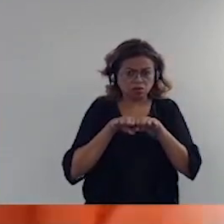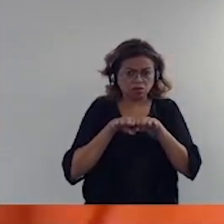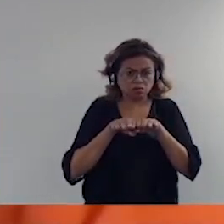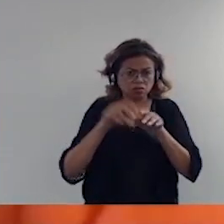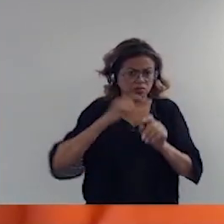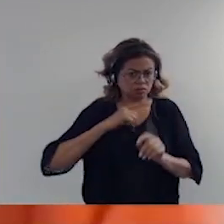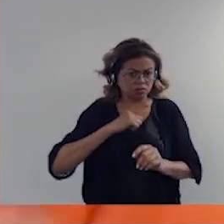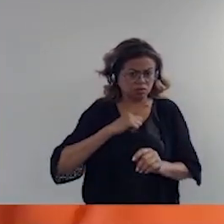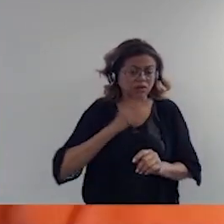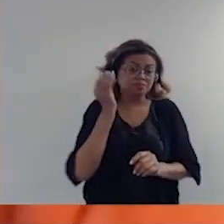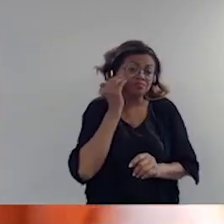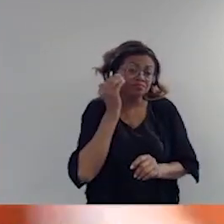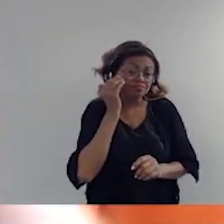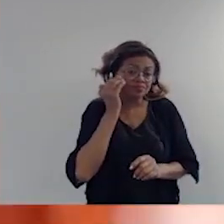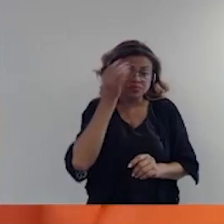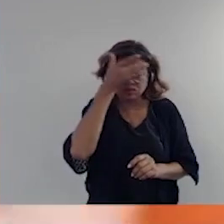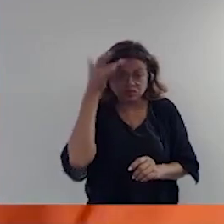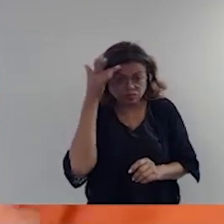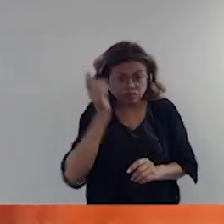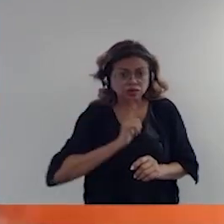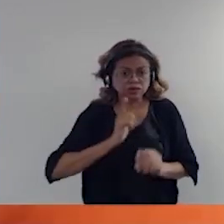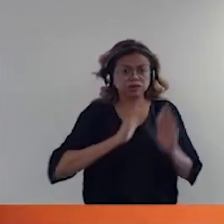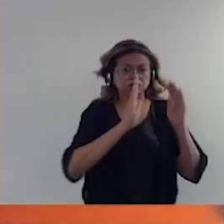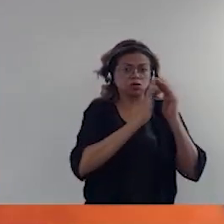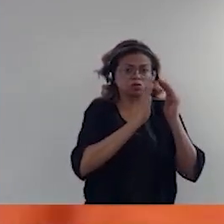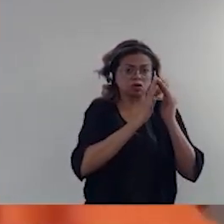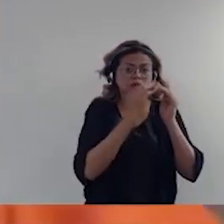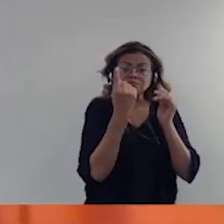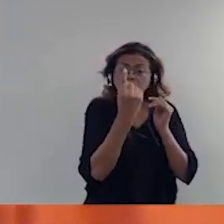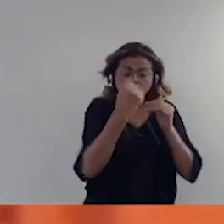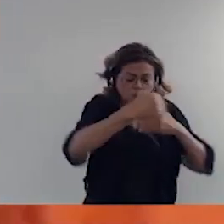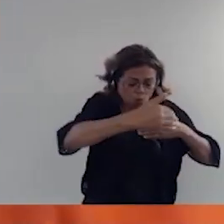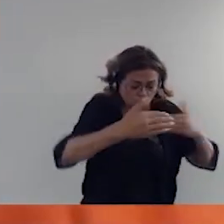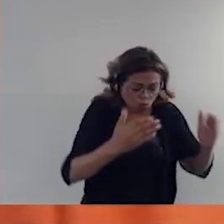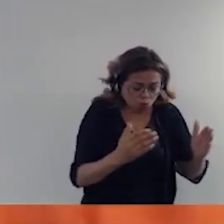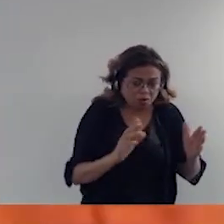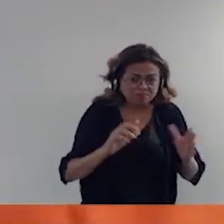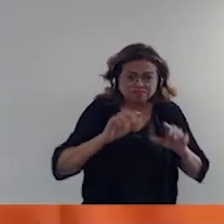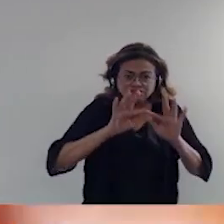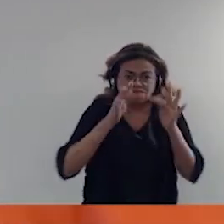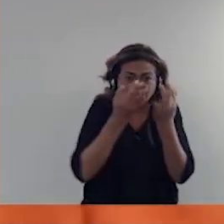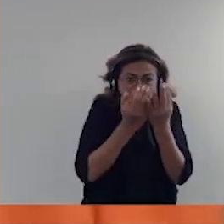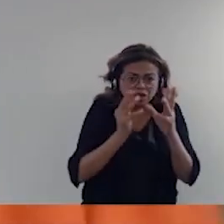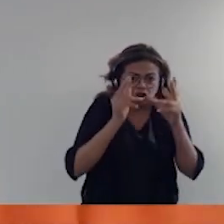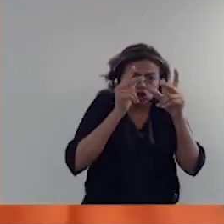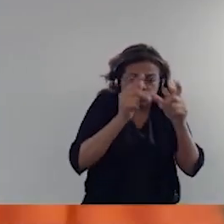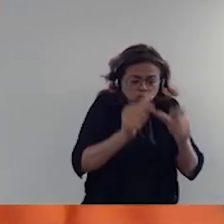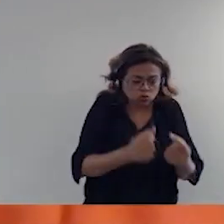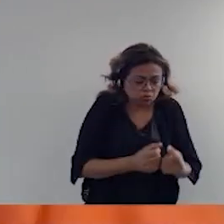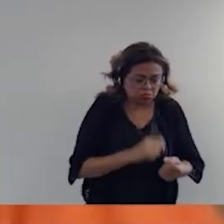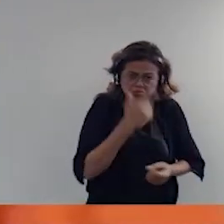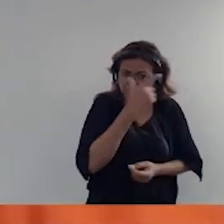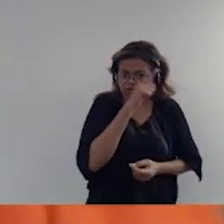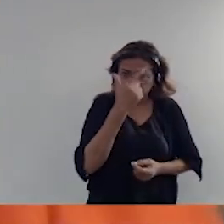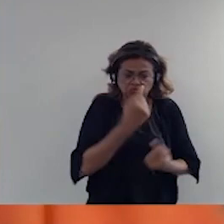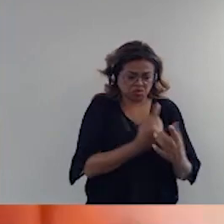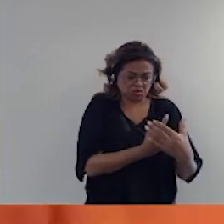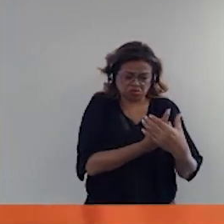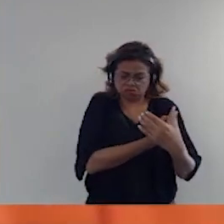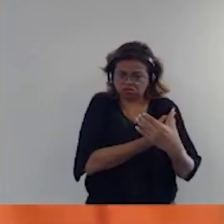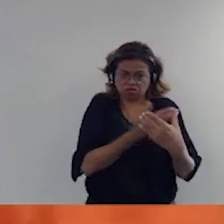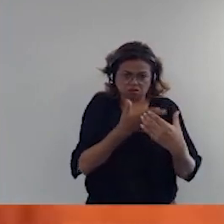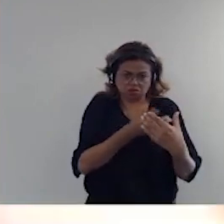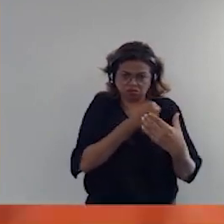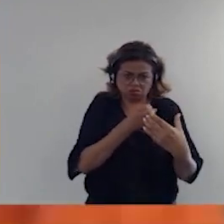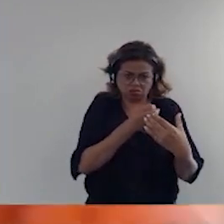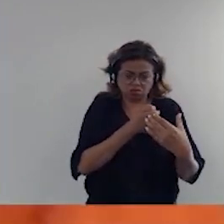tem casos, residências que têm um cômodo para cada pessoa. Então, essas pessoas podem ter um mínimo isolamento. Tem residências